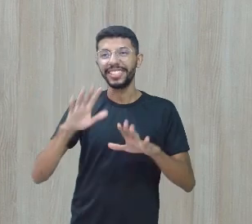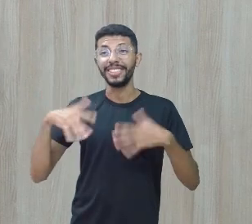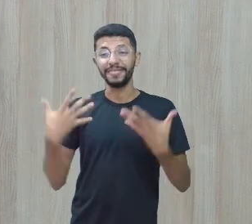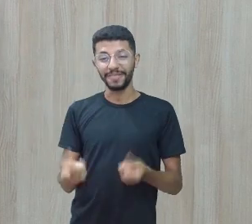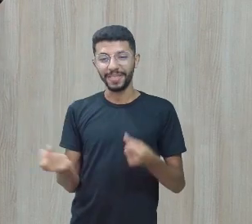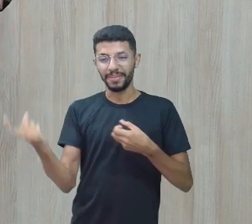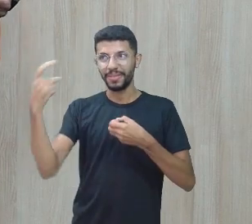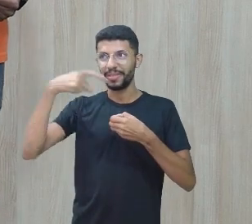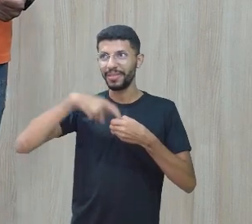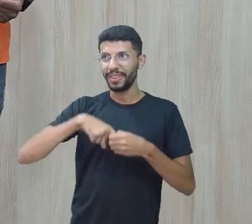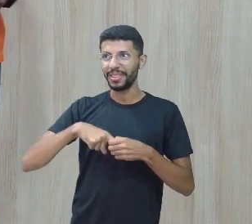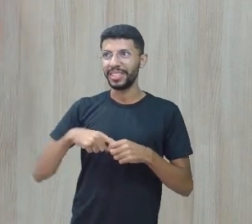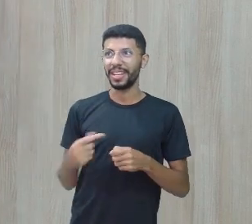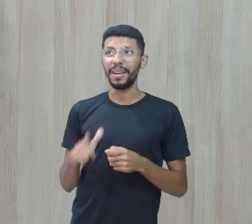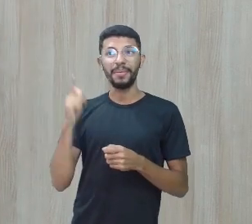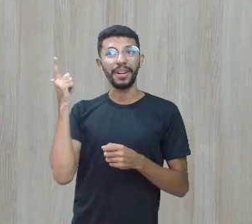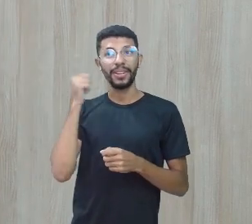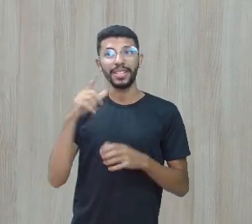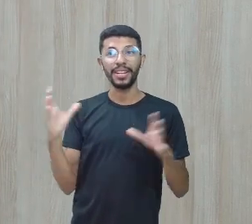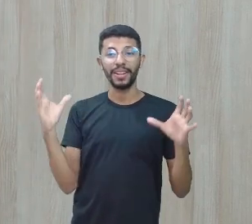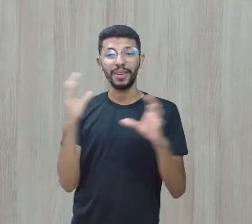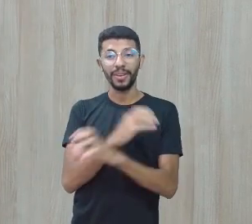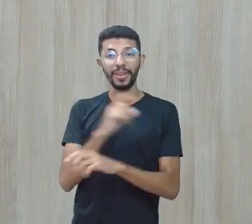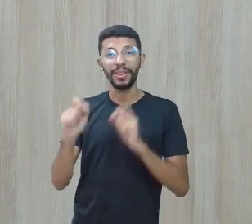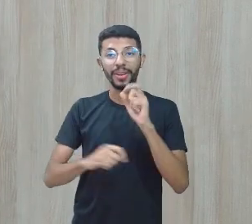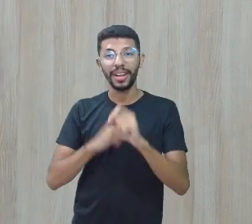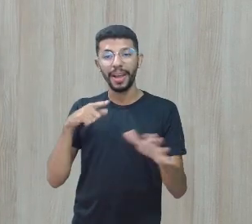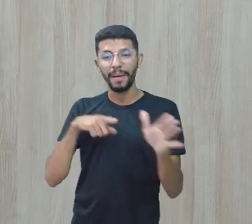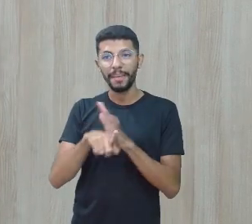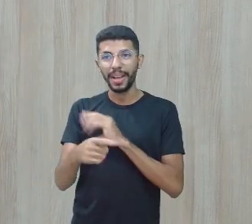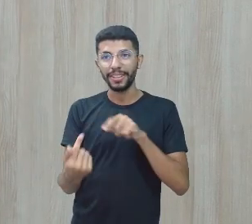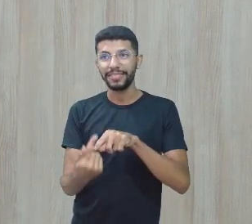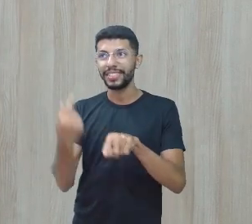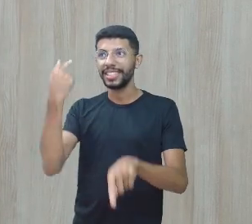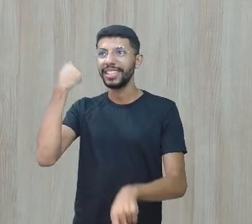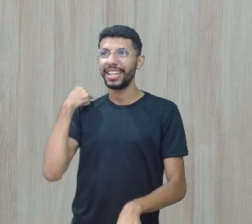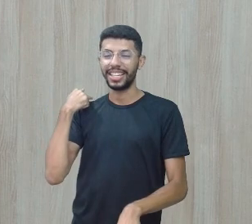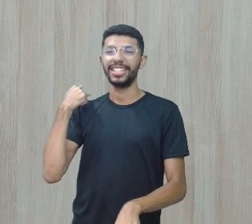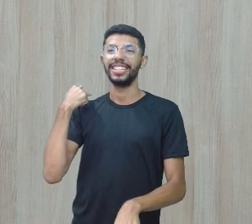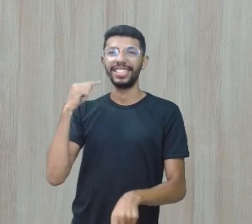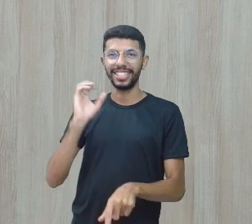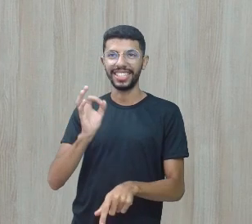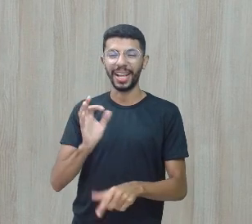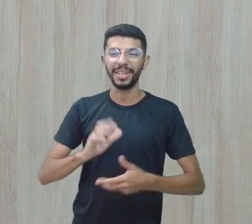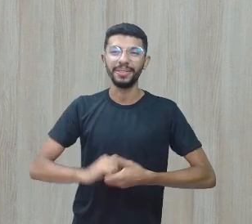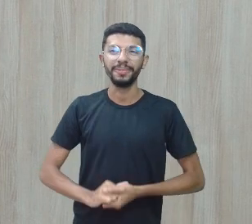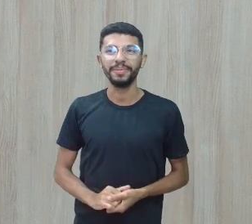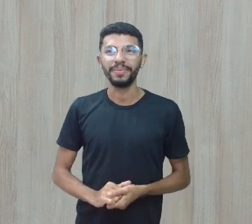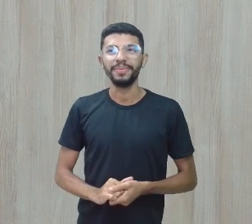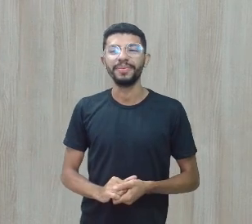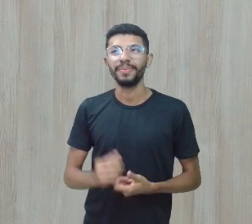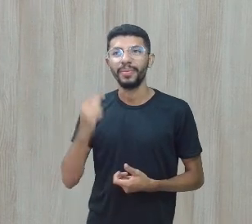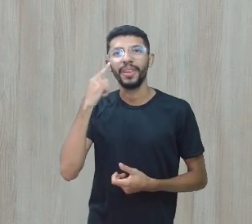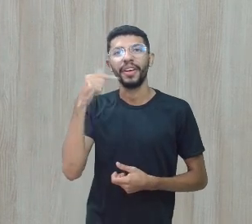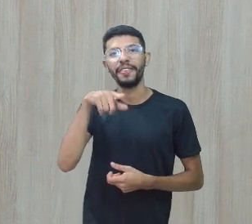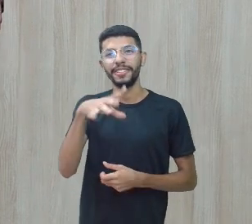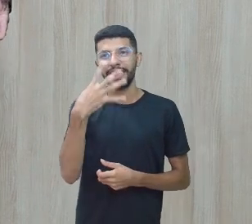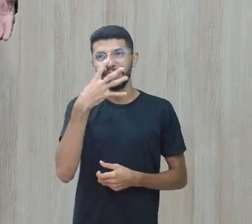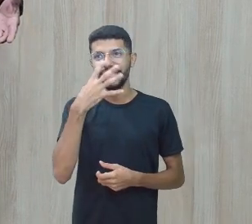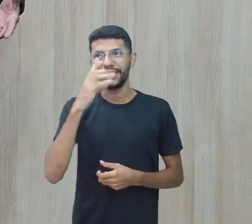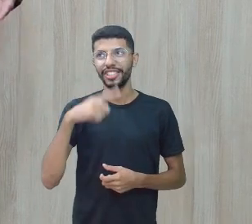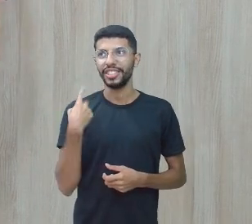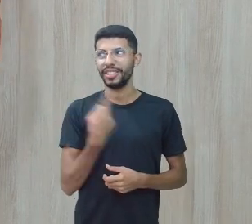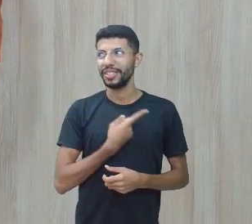voltar para concluir a questão que ficamos antes do intervalo, né? Você que nos acompanha